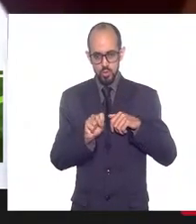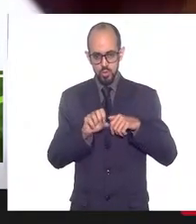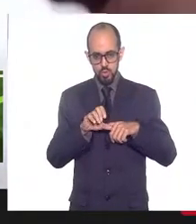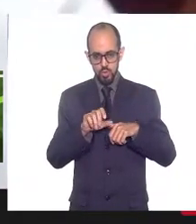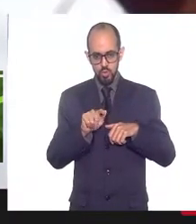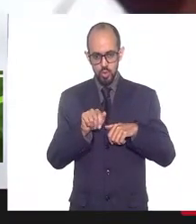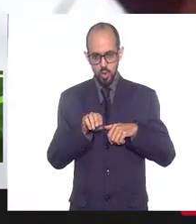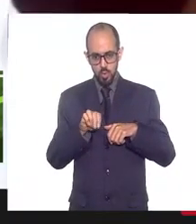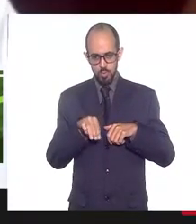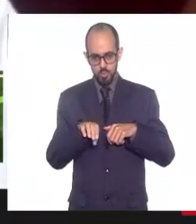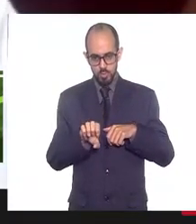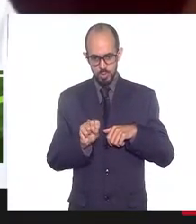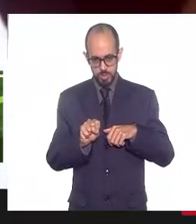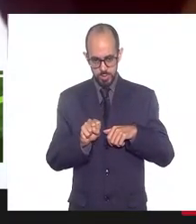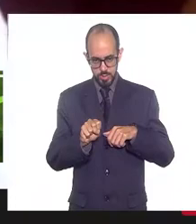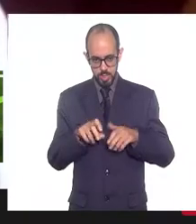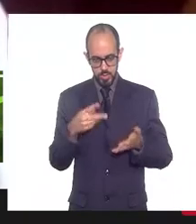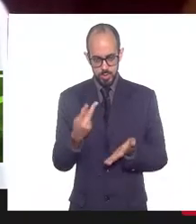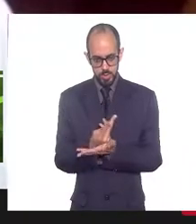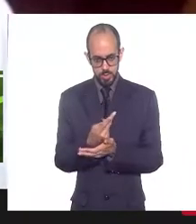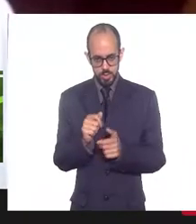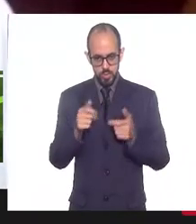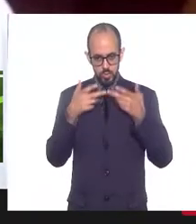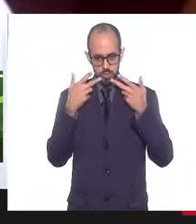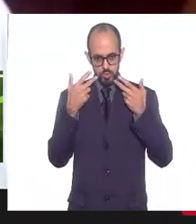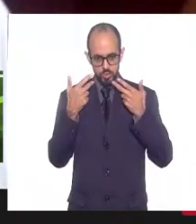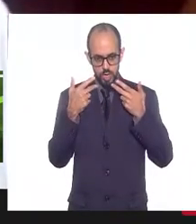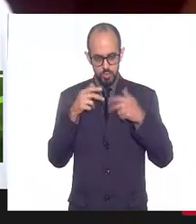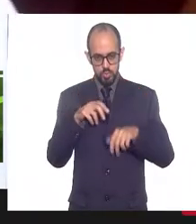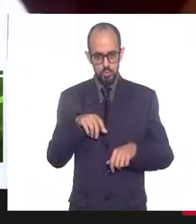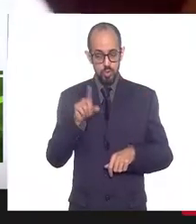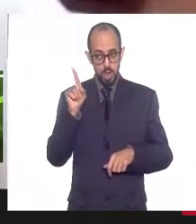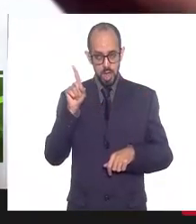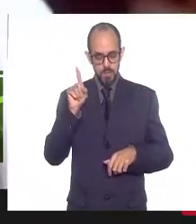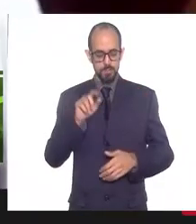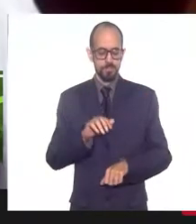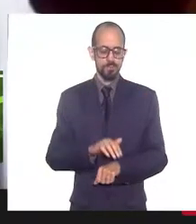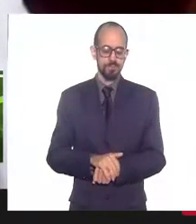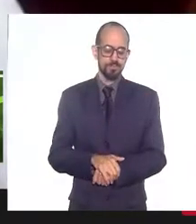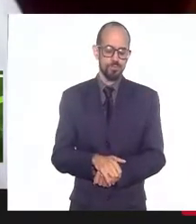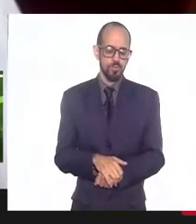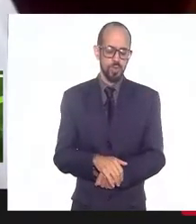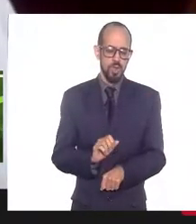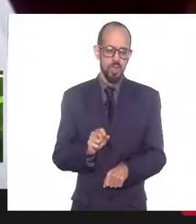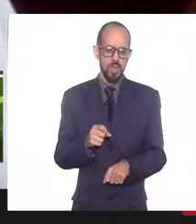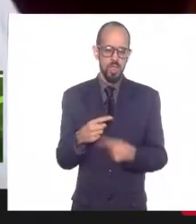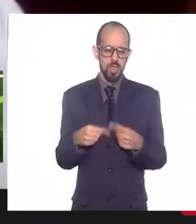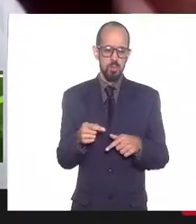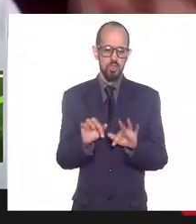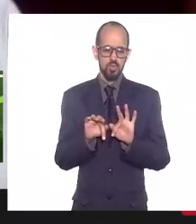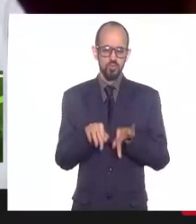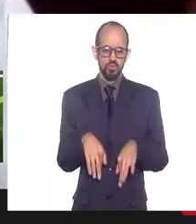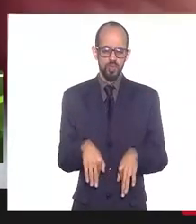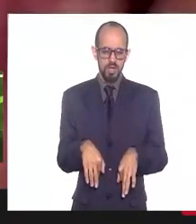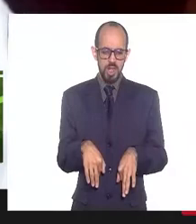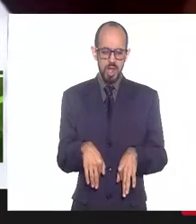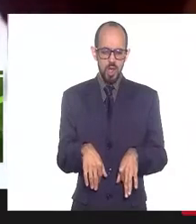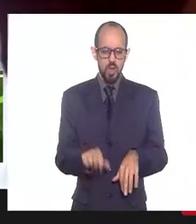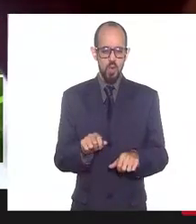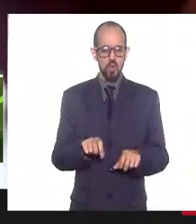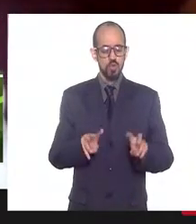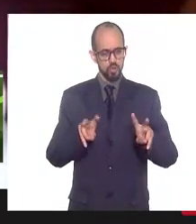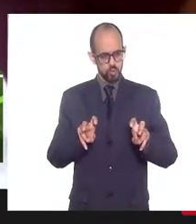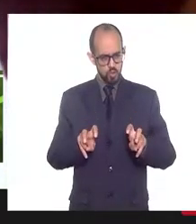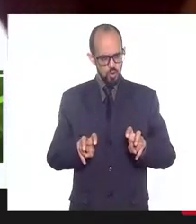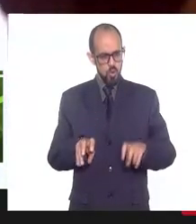pandemia, tivemos um espetáculo no Carlos Gomes. E quando acabou o espetáculo, Cosmogonia Africana,